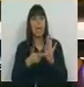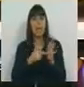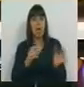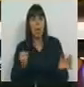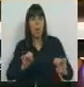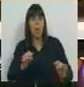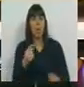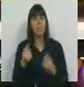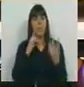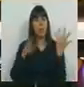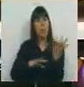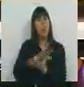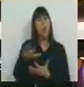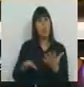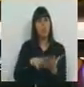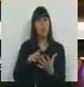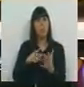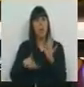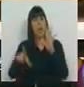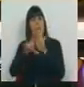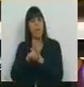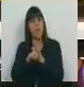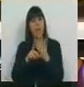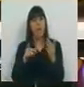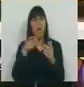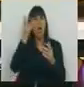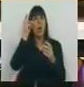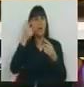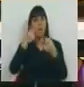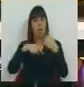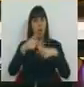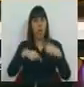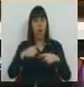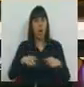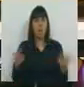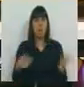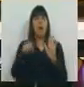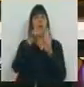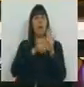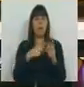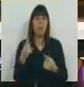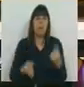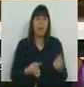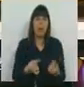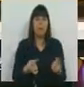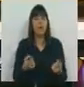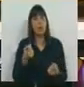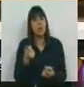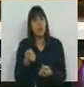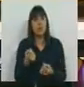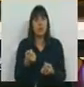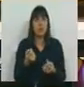técnico, de alguma confusão do ponto de vista legislativo na troca de conceitos e critérios por vezes até um tanto ou